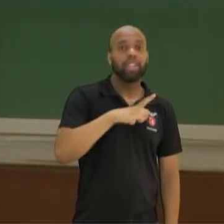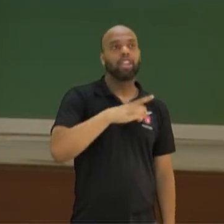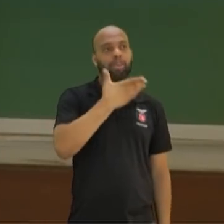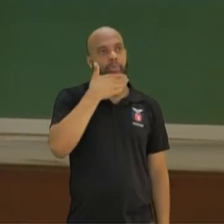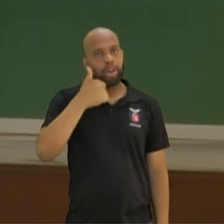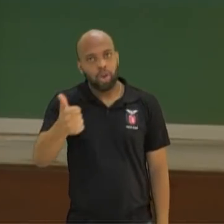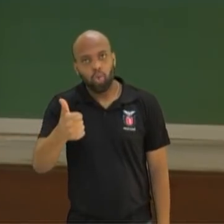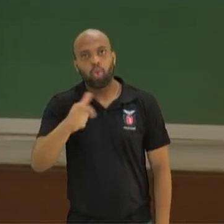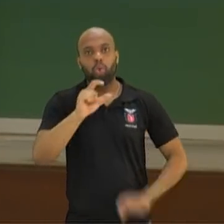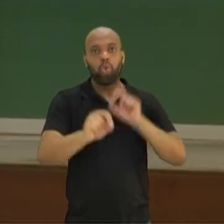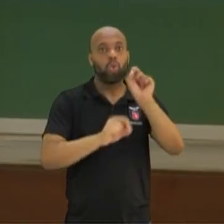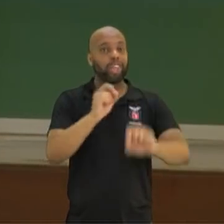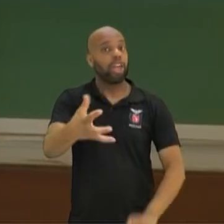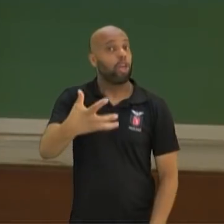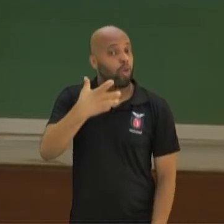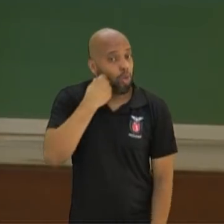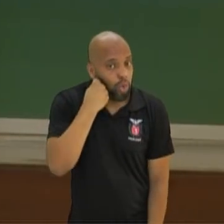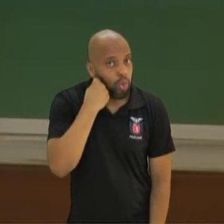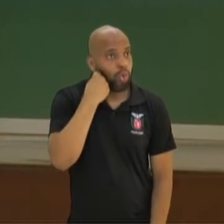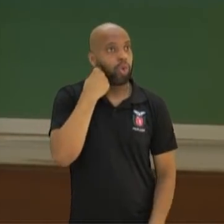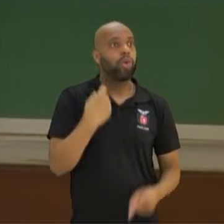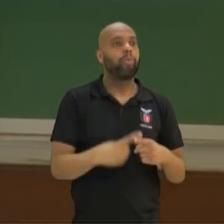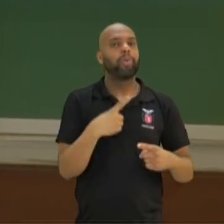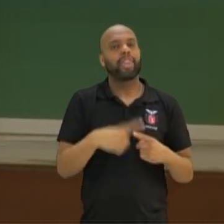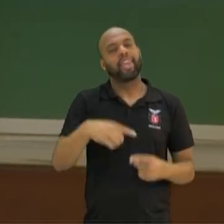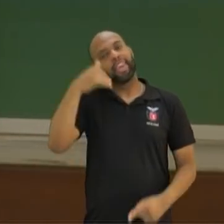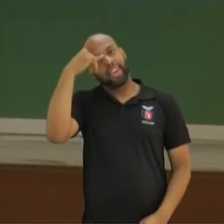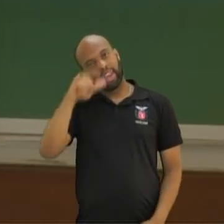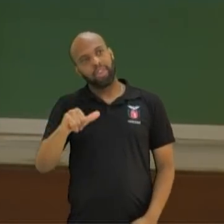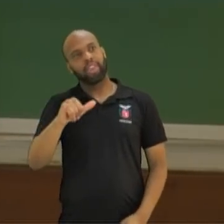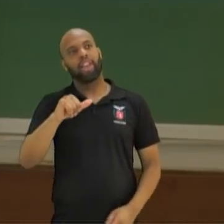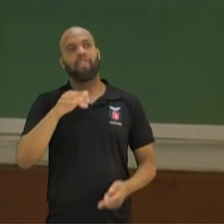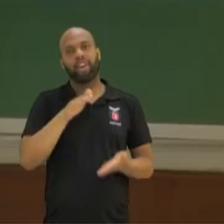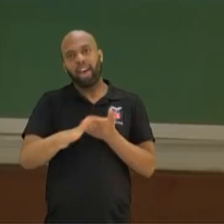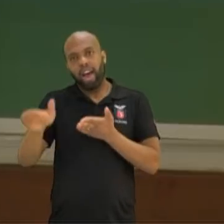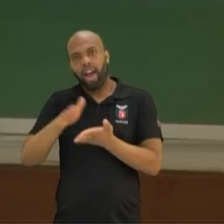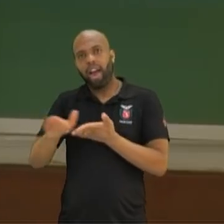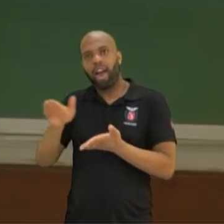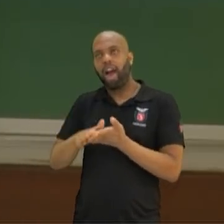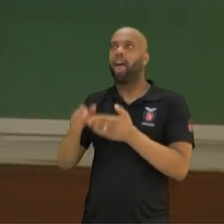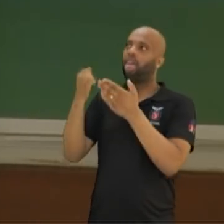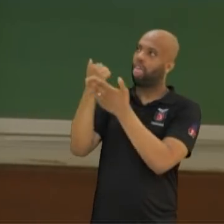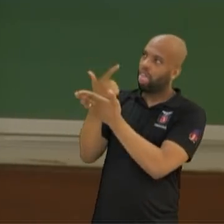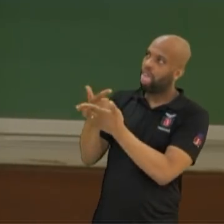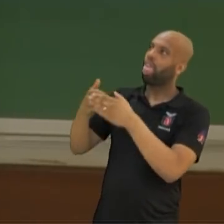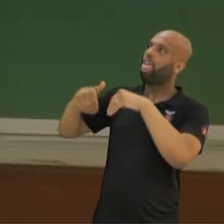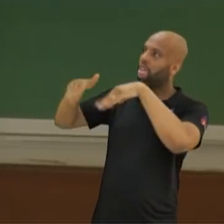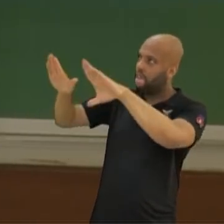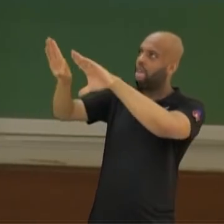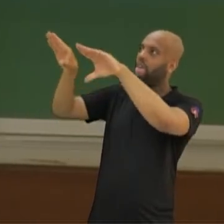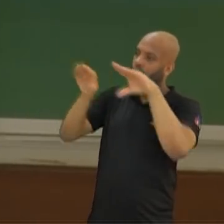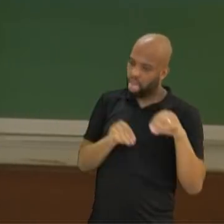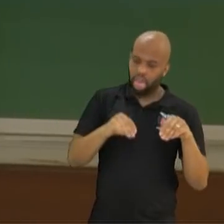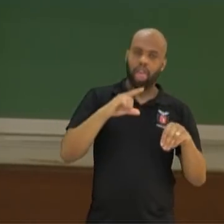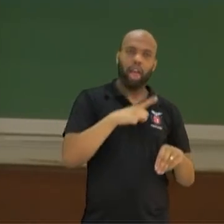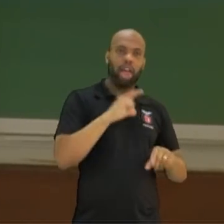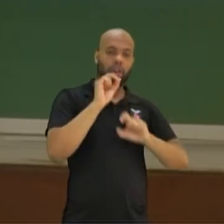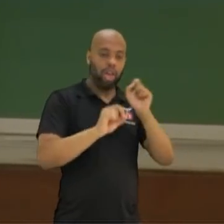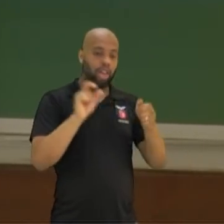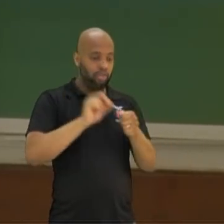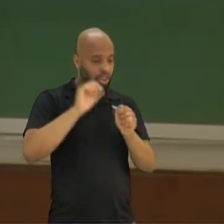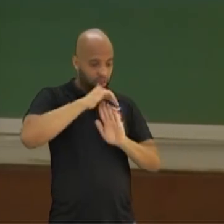no que diz respeito à lucratividade em detrimento da produção executada em território nacional por